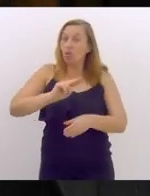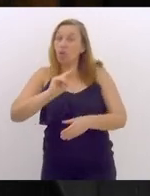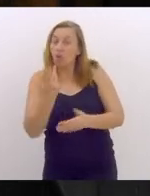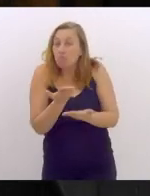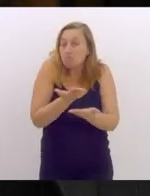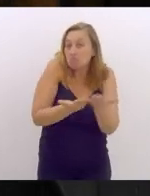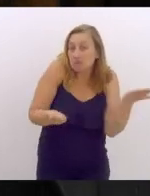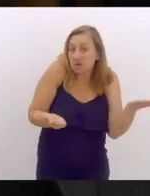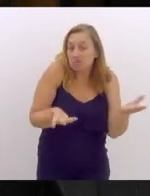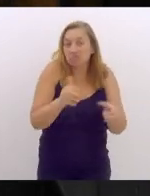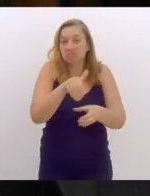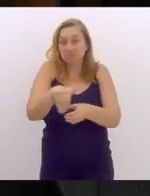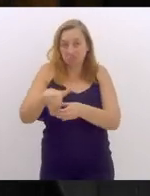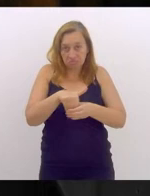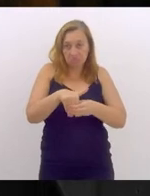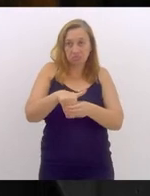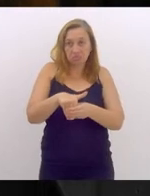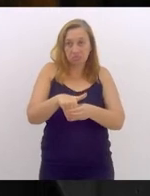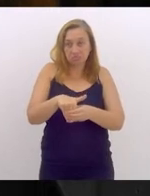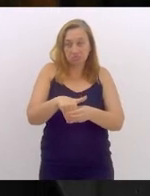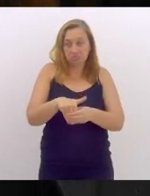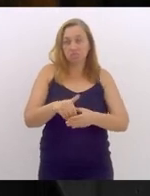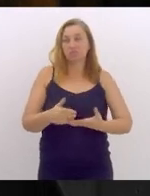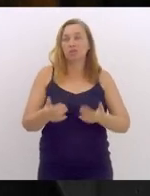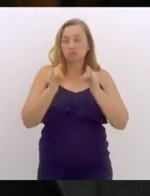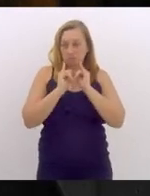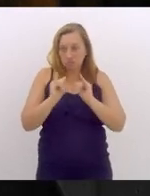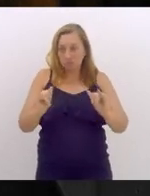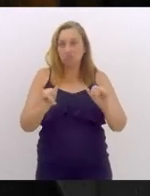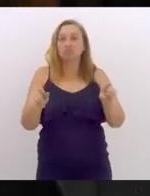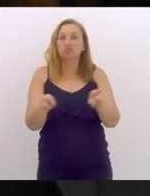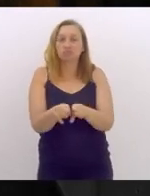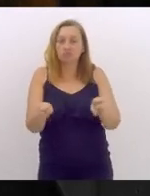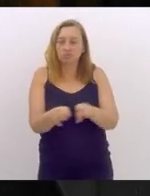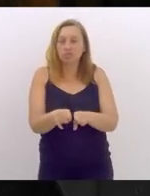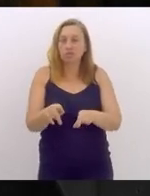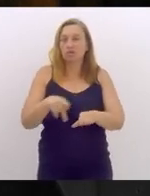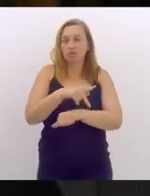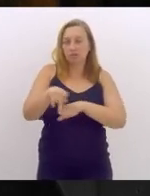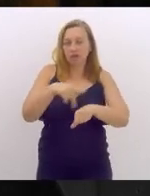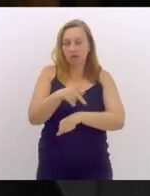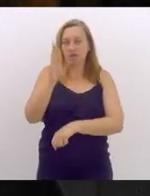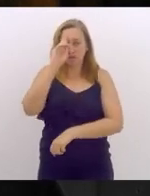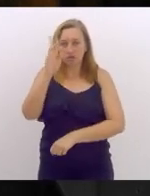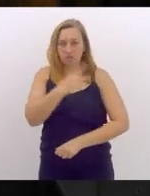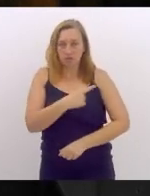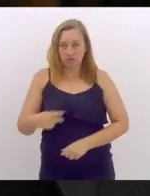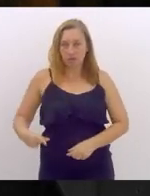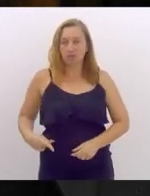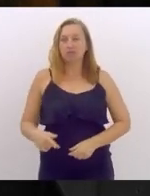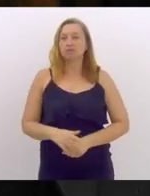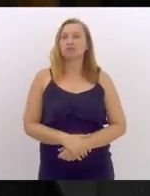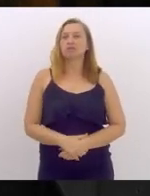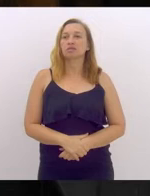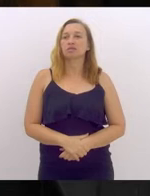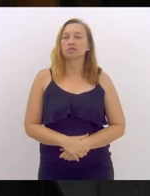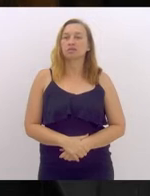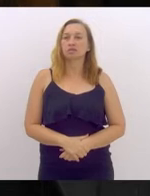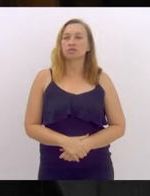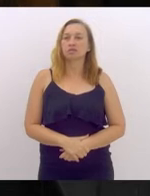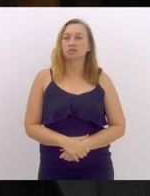percam a eleição se anuncia também em nosso país senhor presidente essa